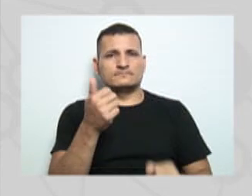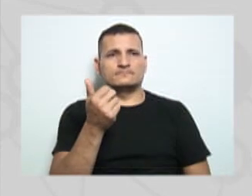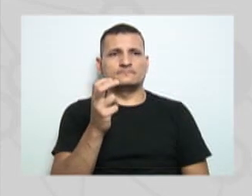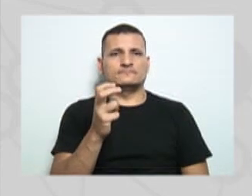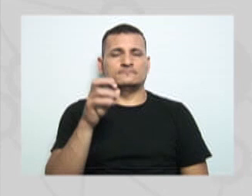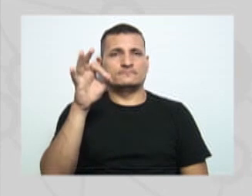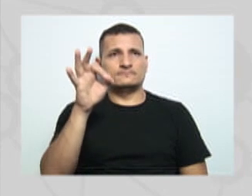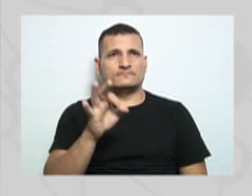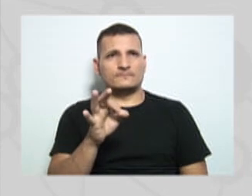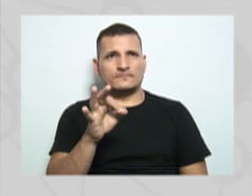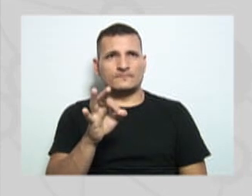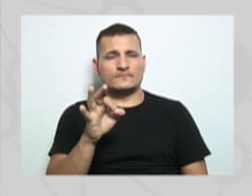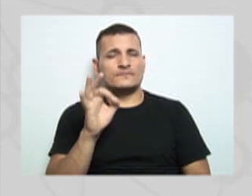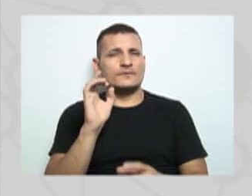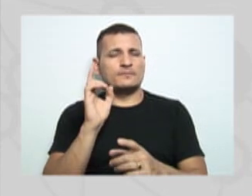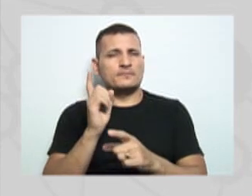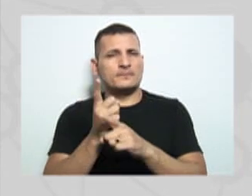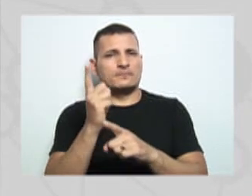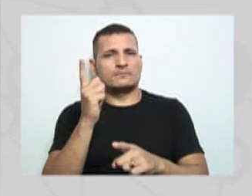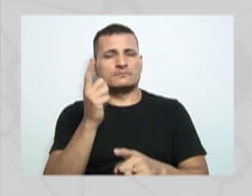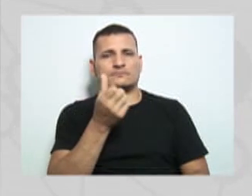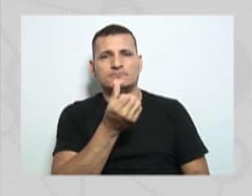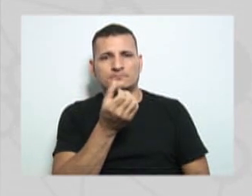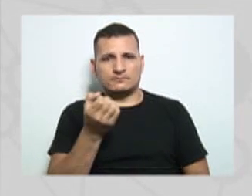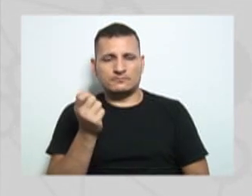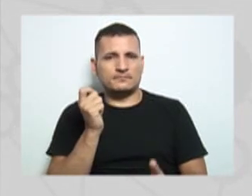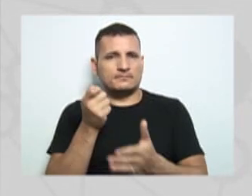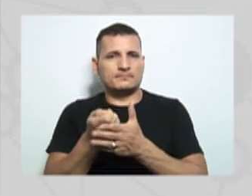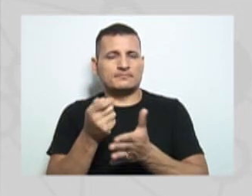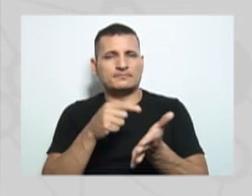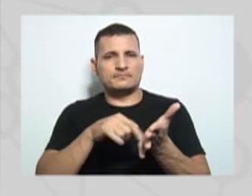15%, para ter o valor que eu irei pagar.